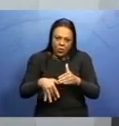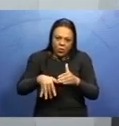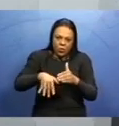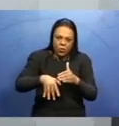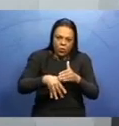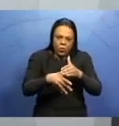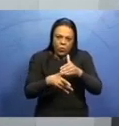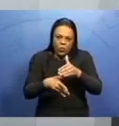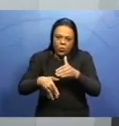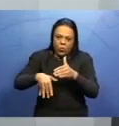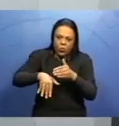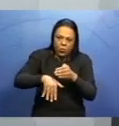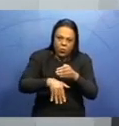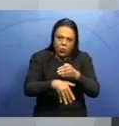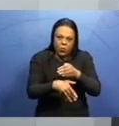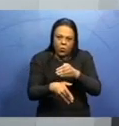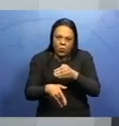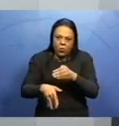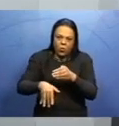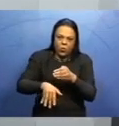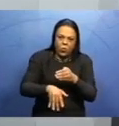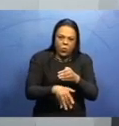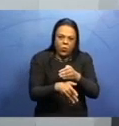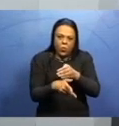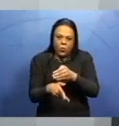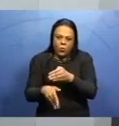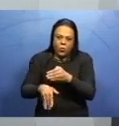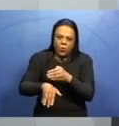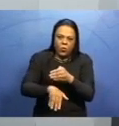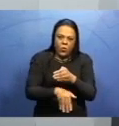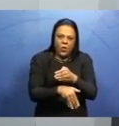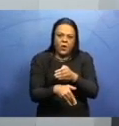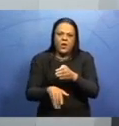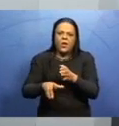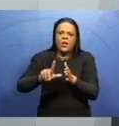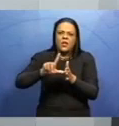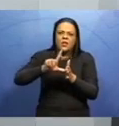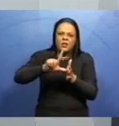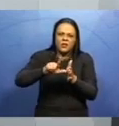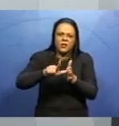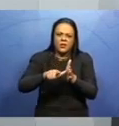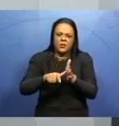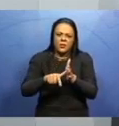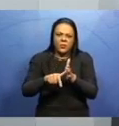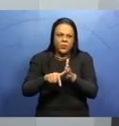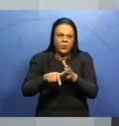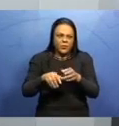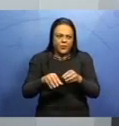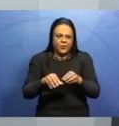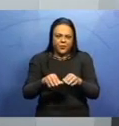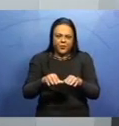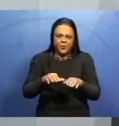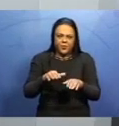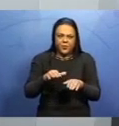fenômeno chamado percolação. E por último, mais ou